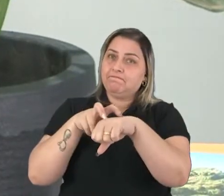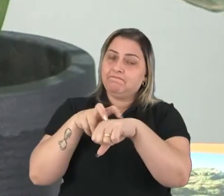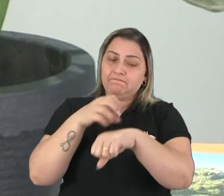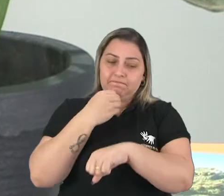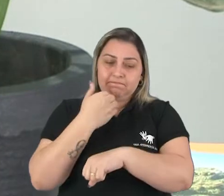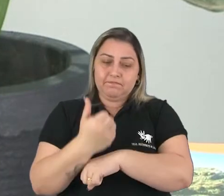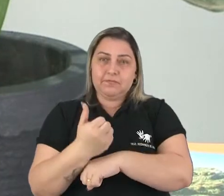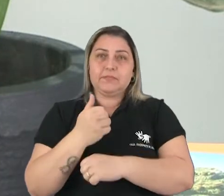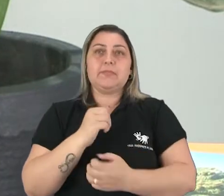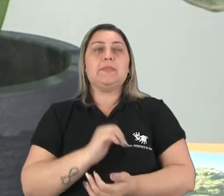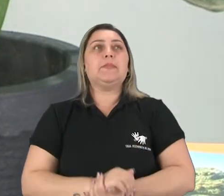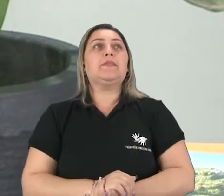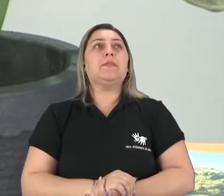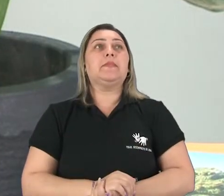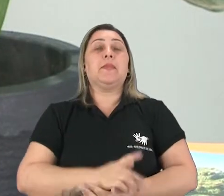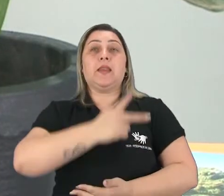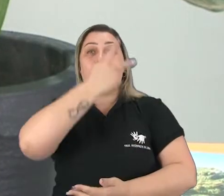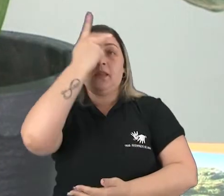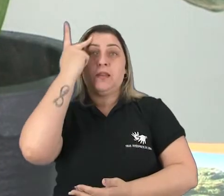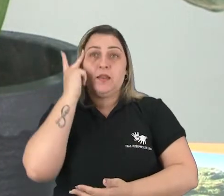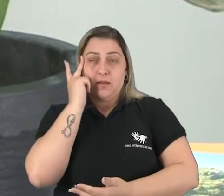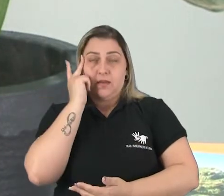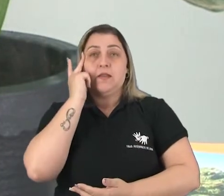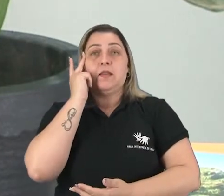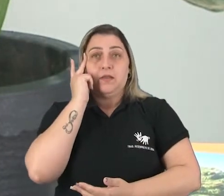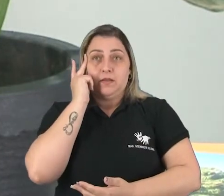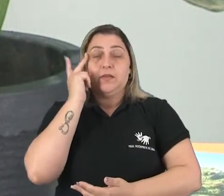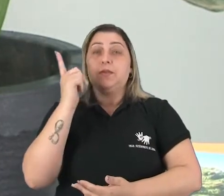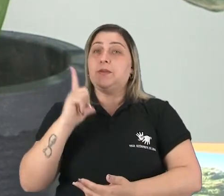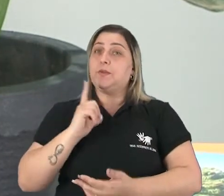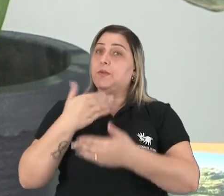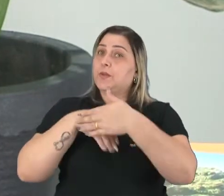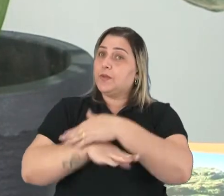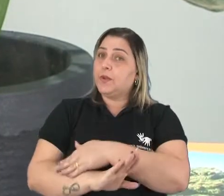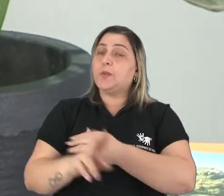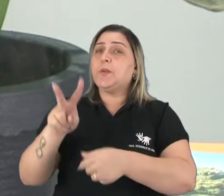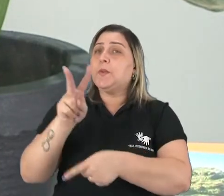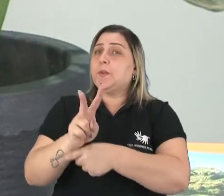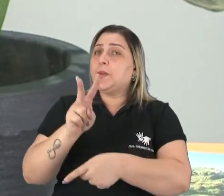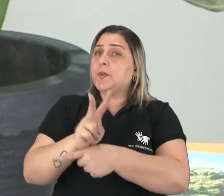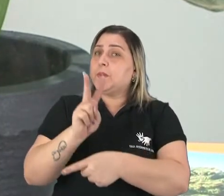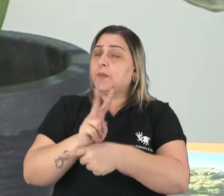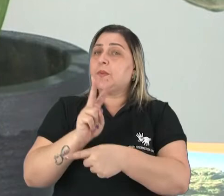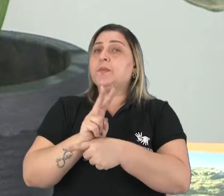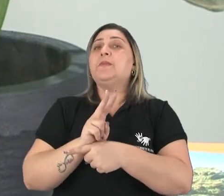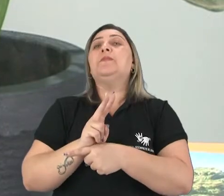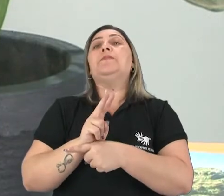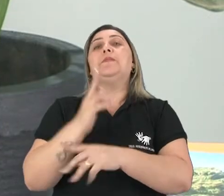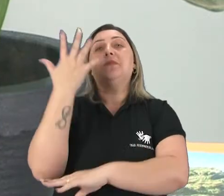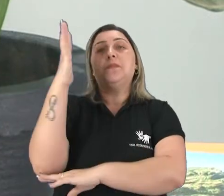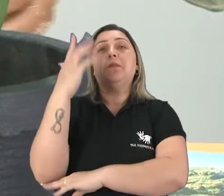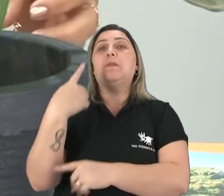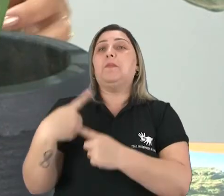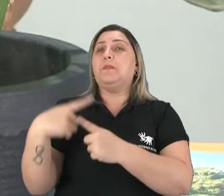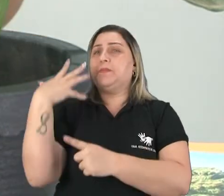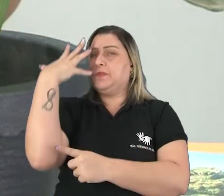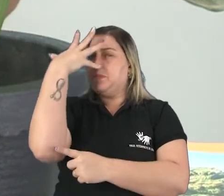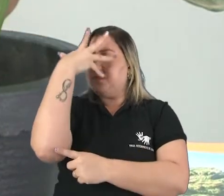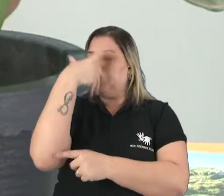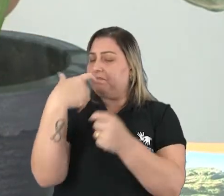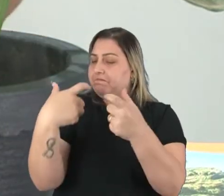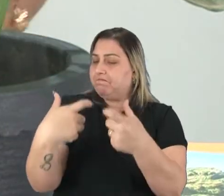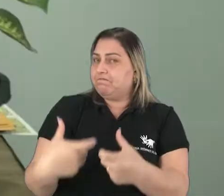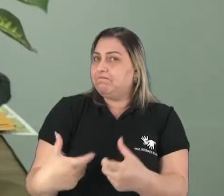Muito bem. Então, muitas pessoas costumam também cultivar este tipo de planta porque embelezam, deixam